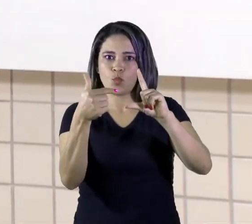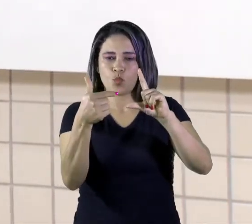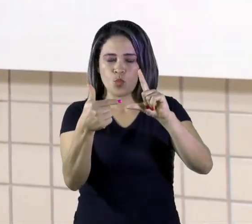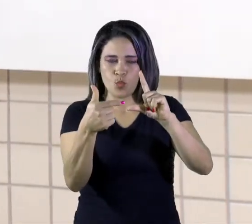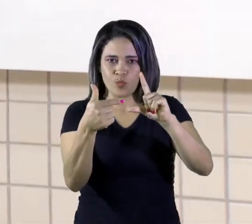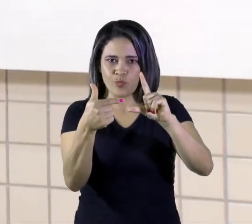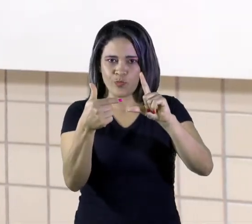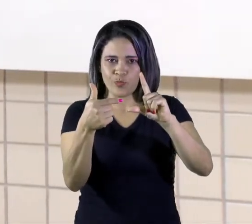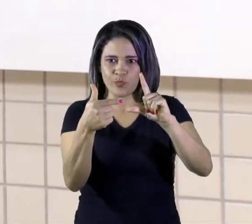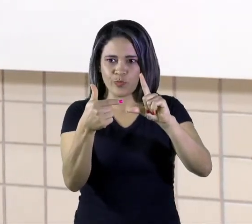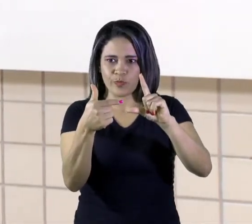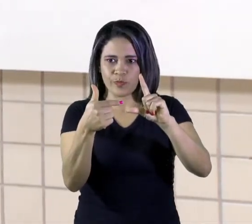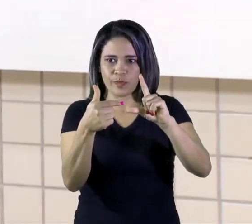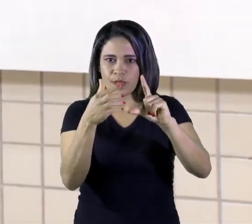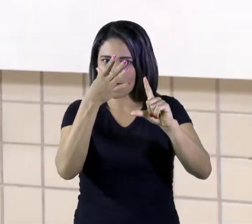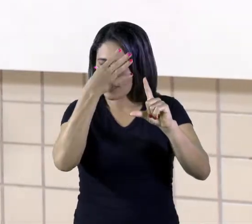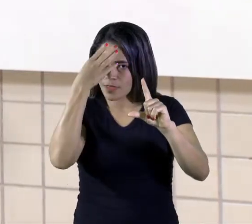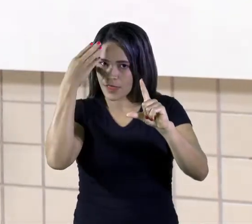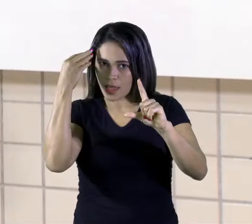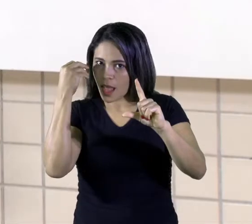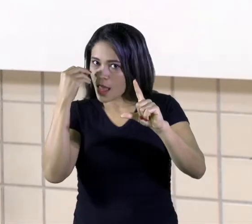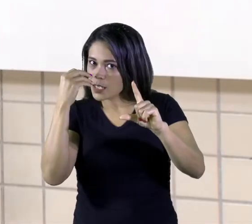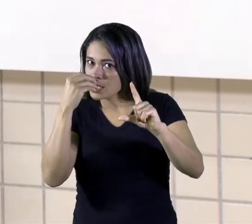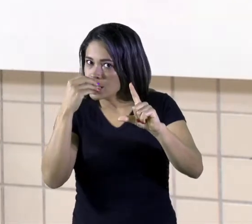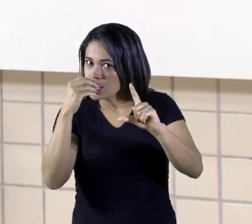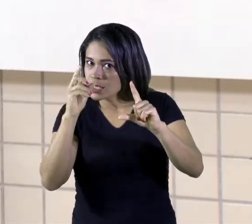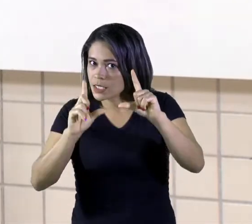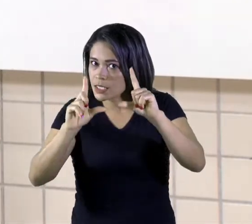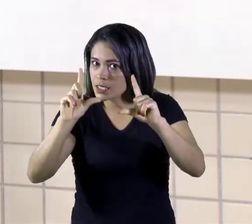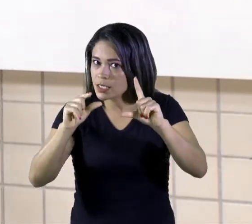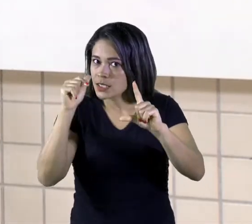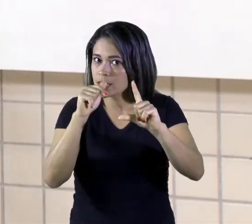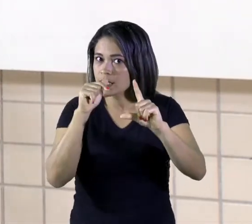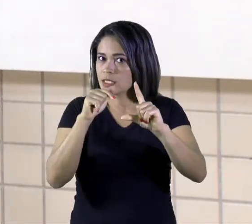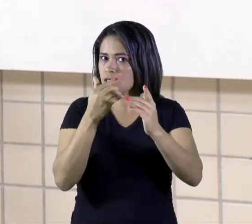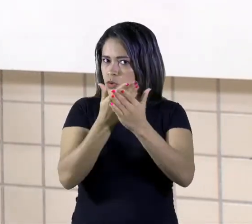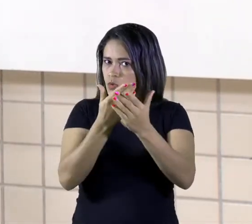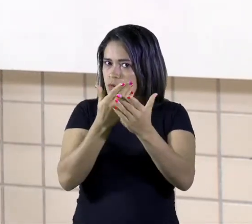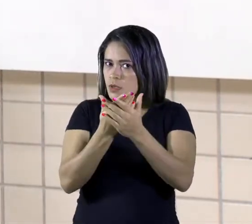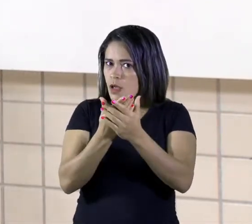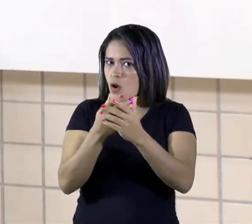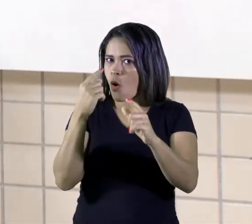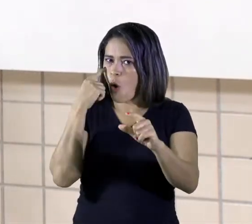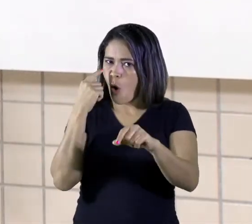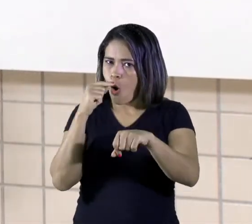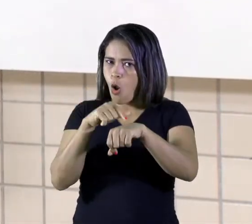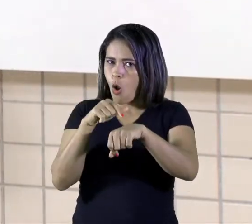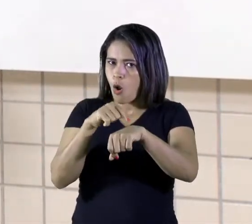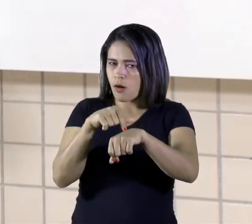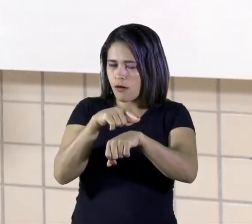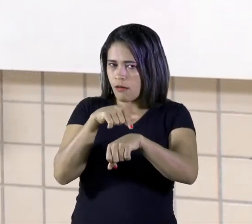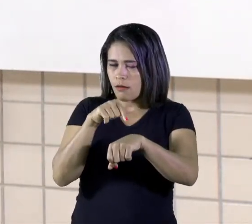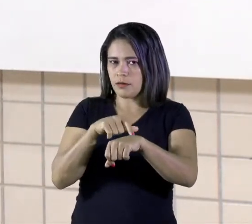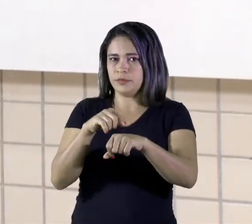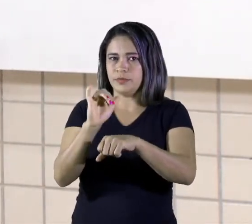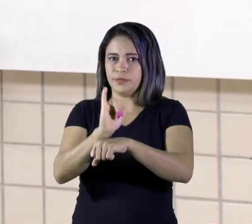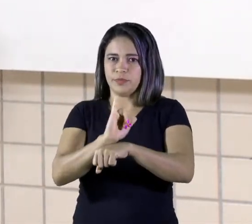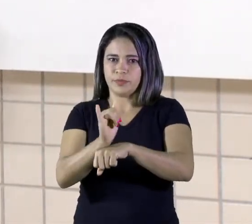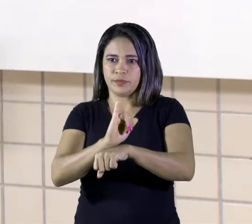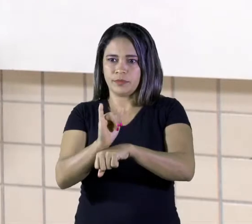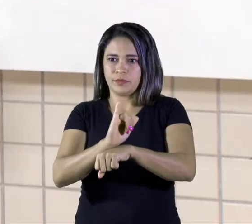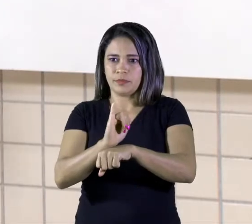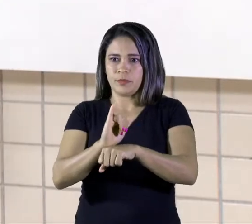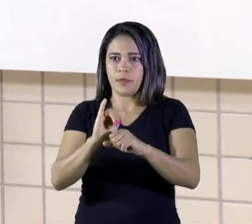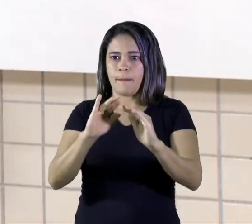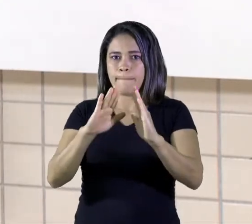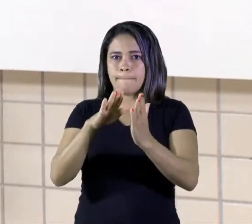5.2. Não esqueça de assistir o canal, assista suas aulas, olhe o horário. No YouTube a gente tem o Palmas